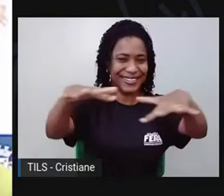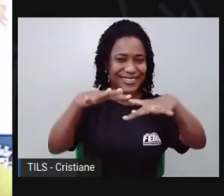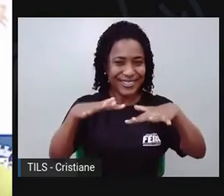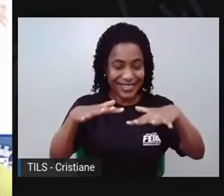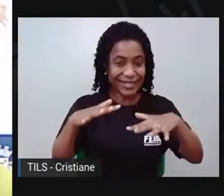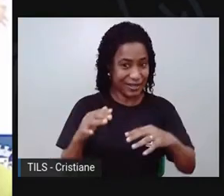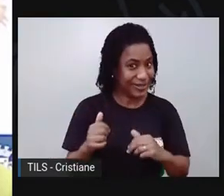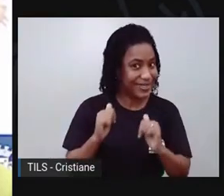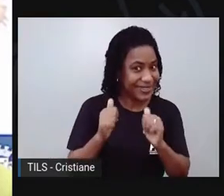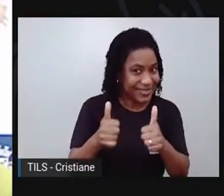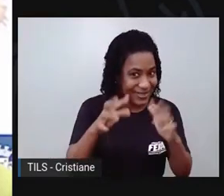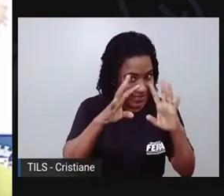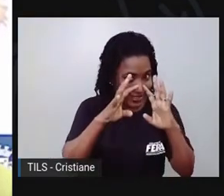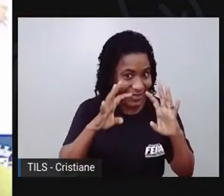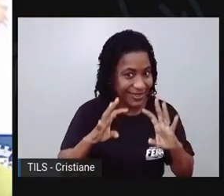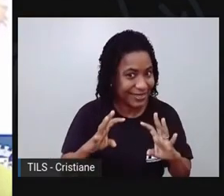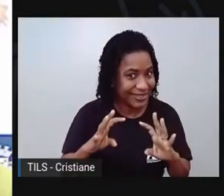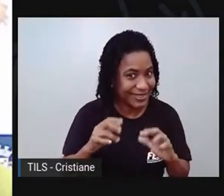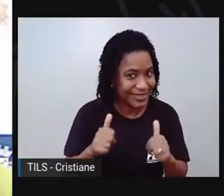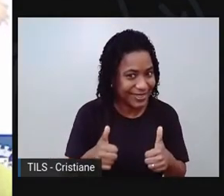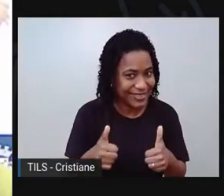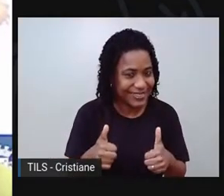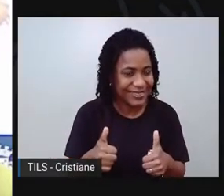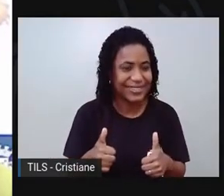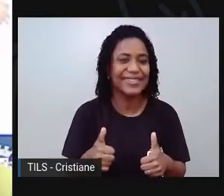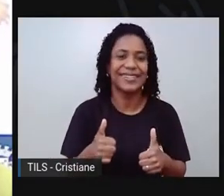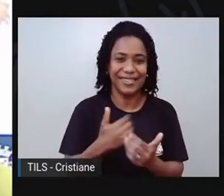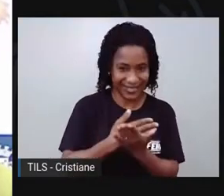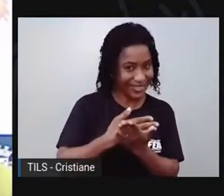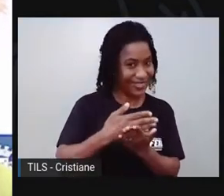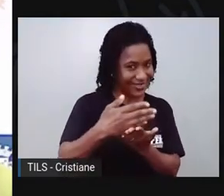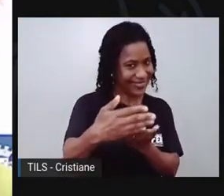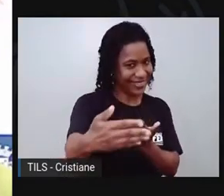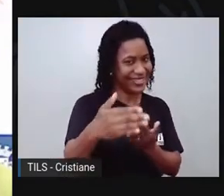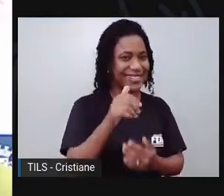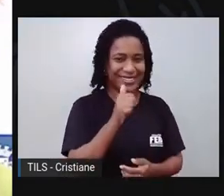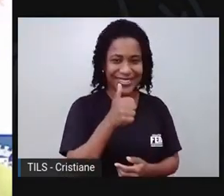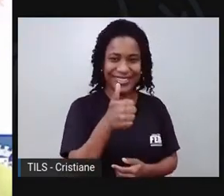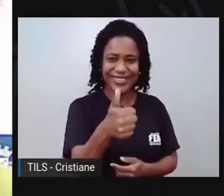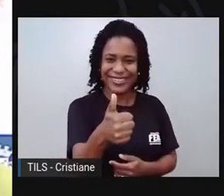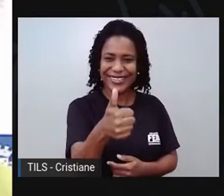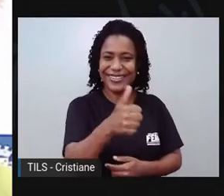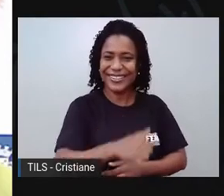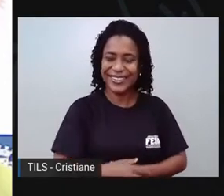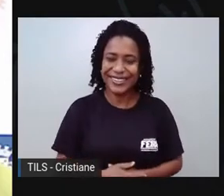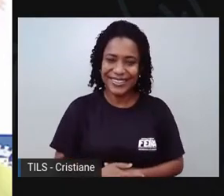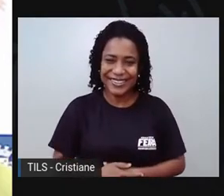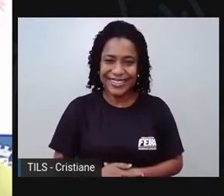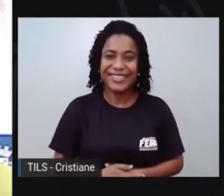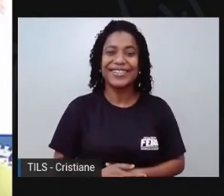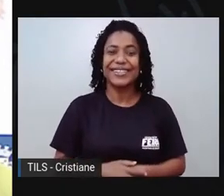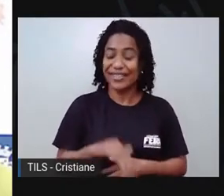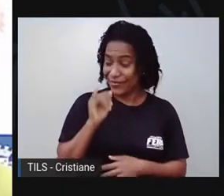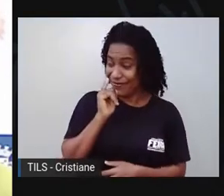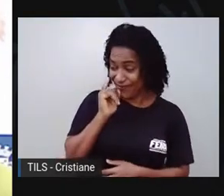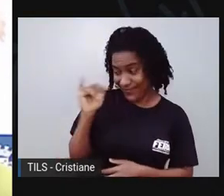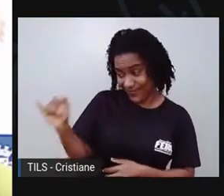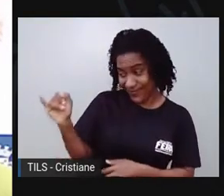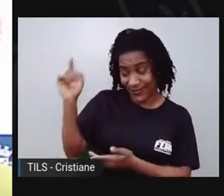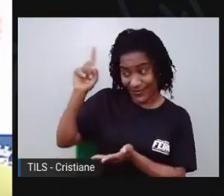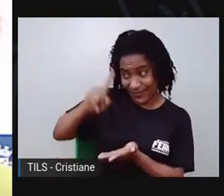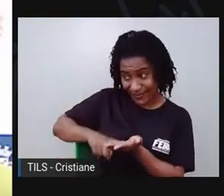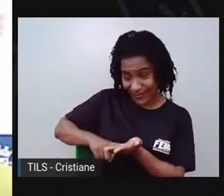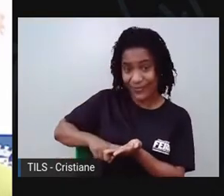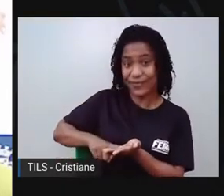estão prontos? Ah, estão? Que ótimo, porque eu falei com a Procy para que